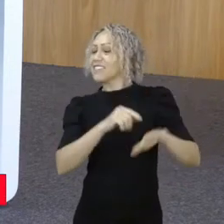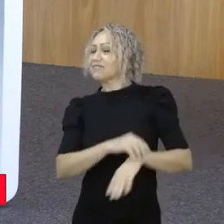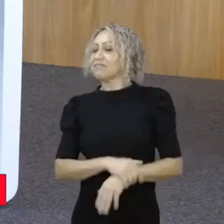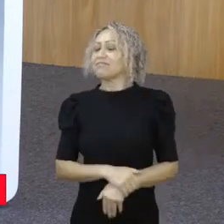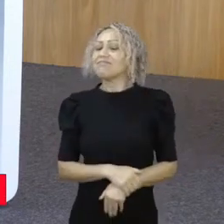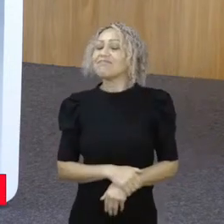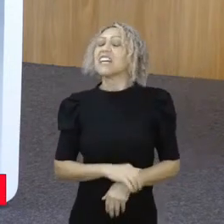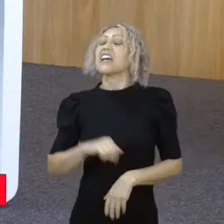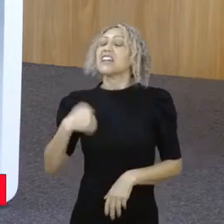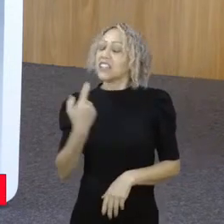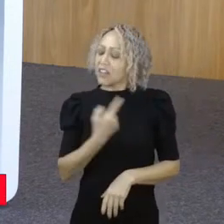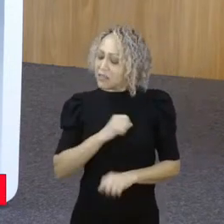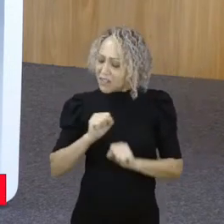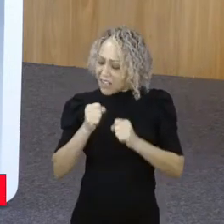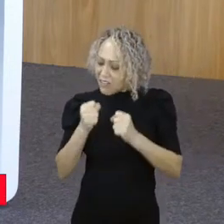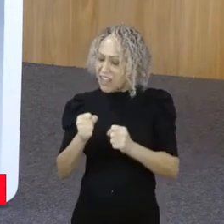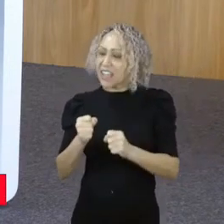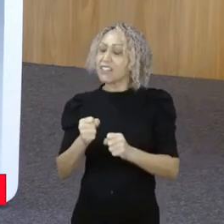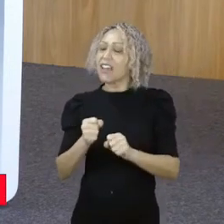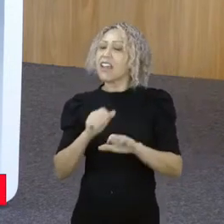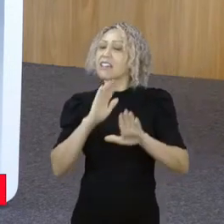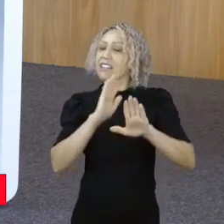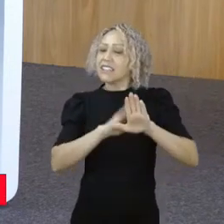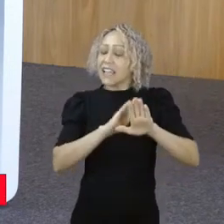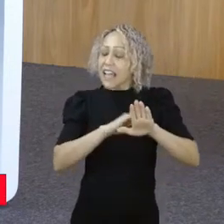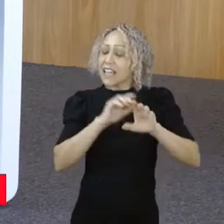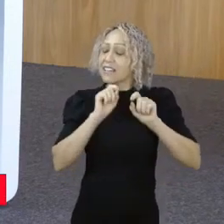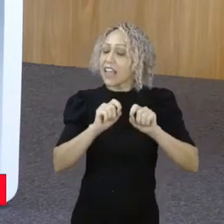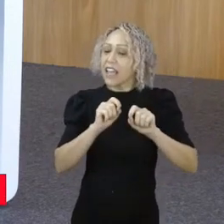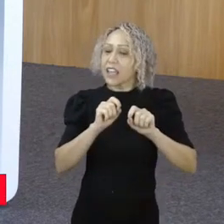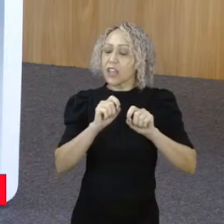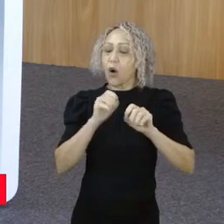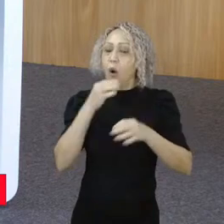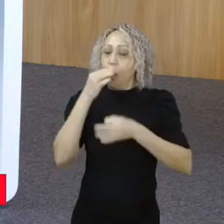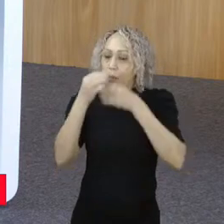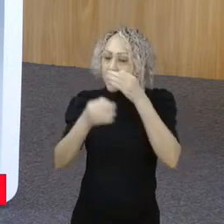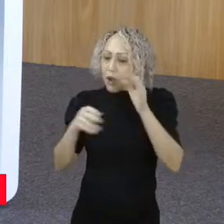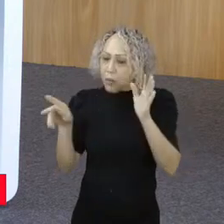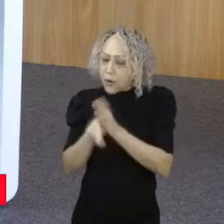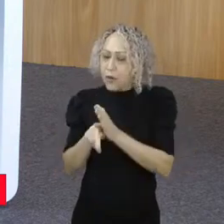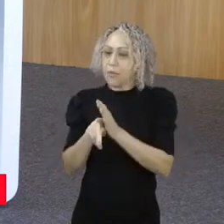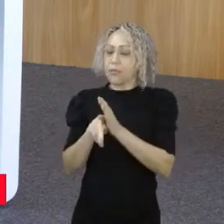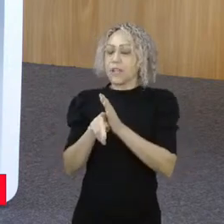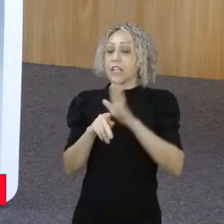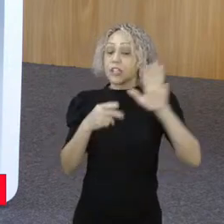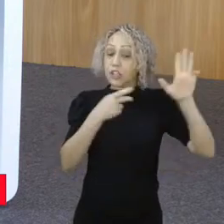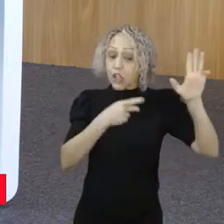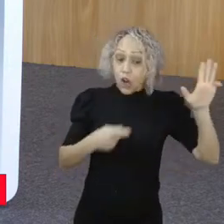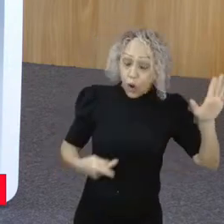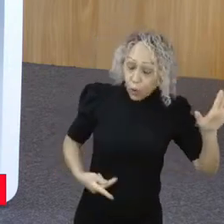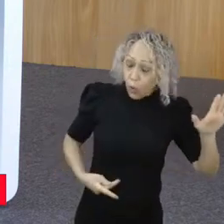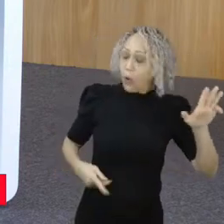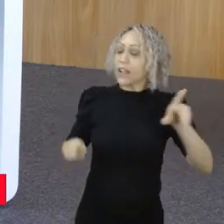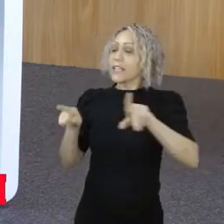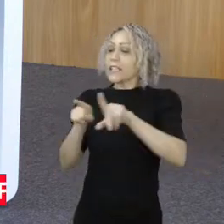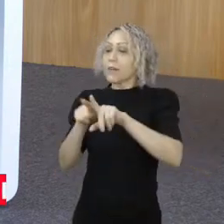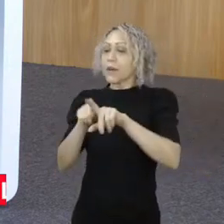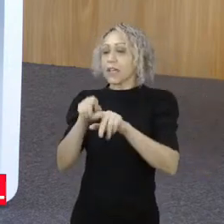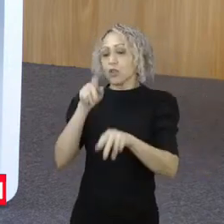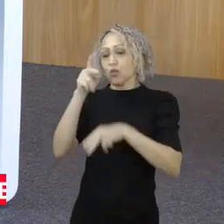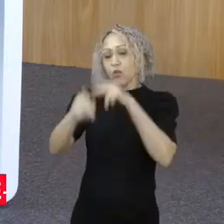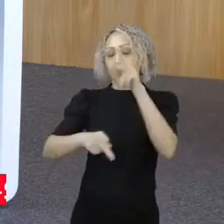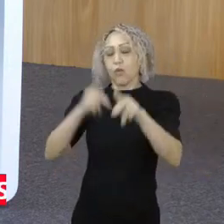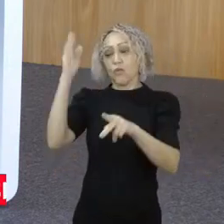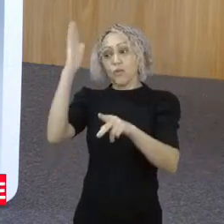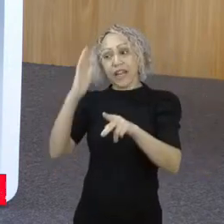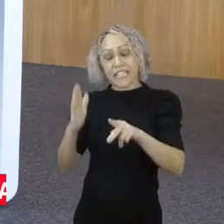aqui defendendo essa posição, porque é a posição dos brasileiros também. Ninguém quer ficar assistindo esses horrores, né? E tem que se posicionar